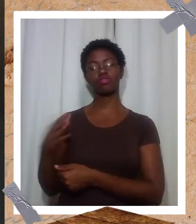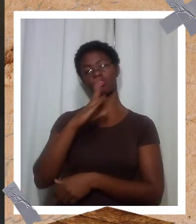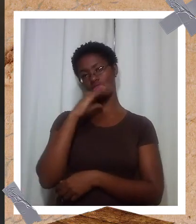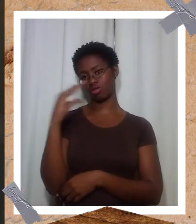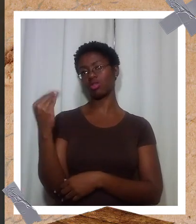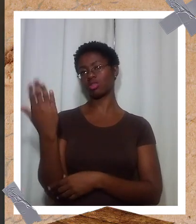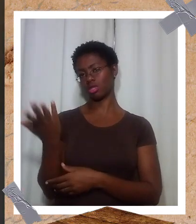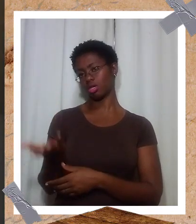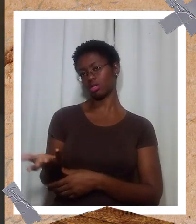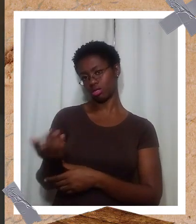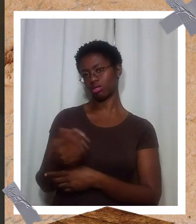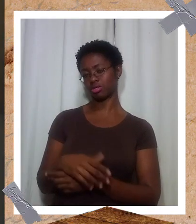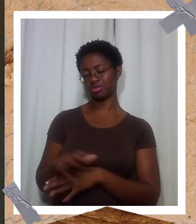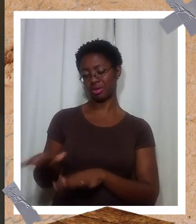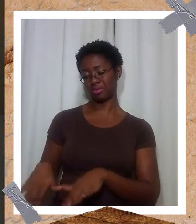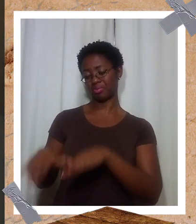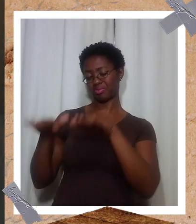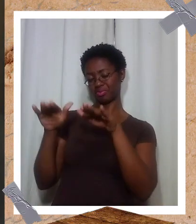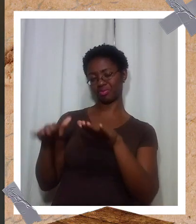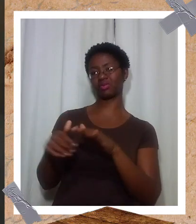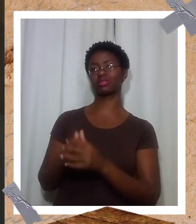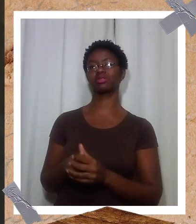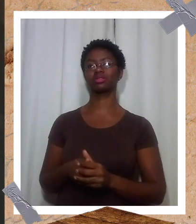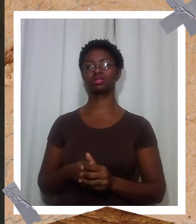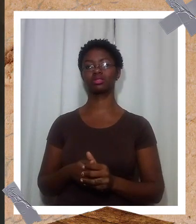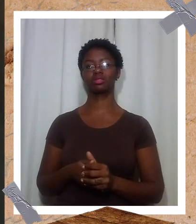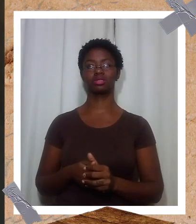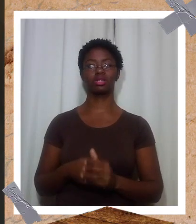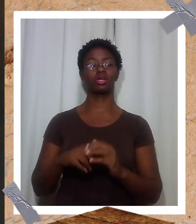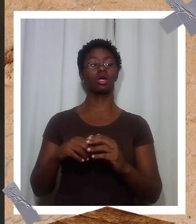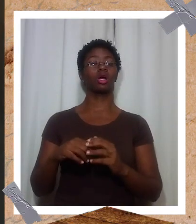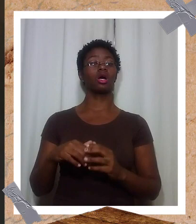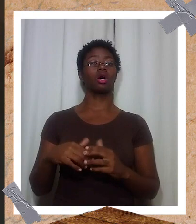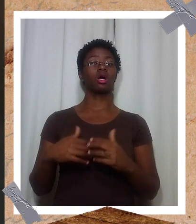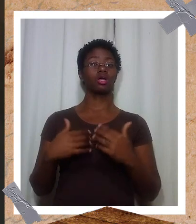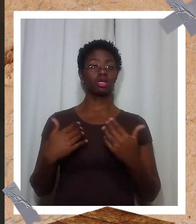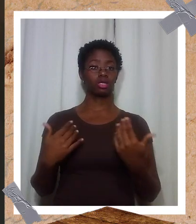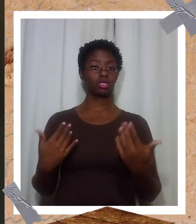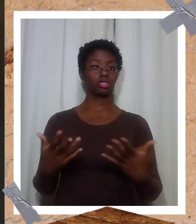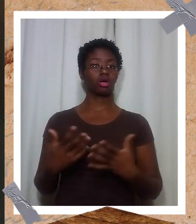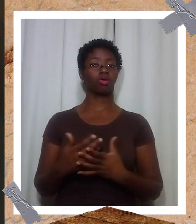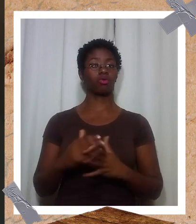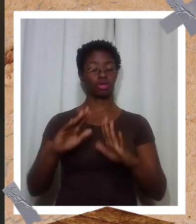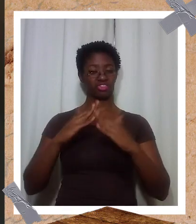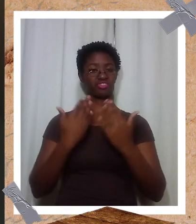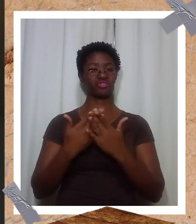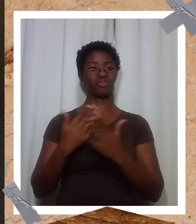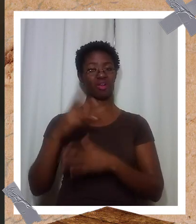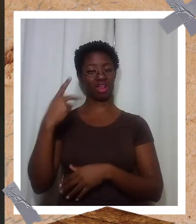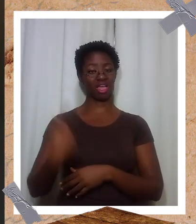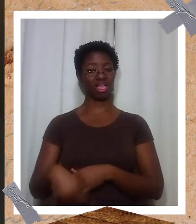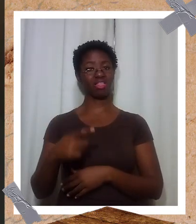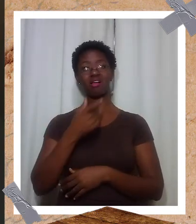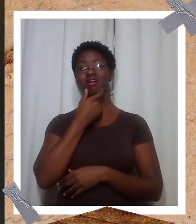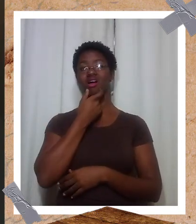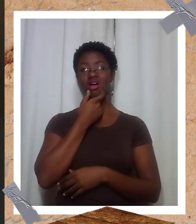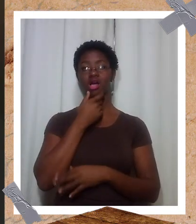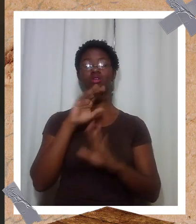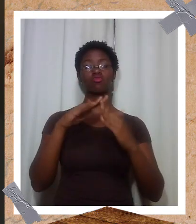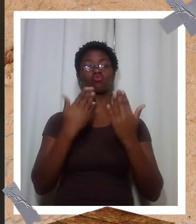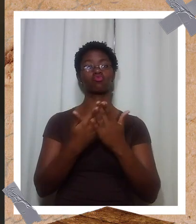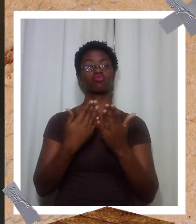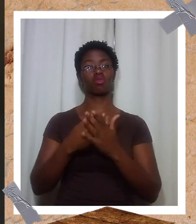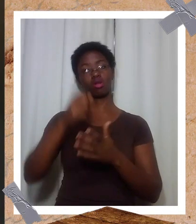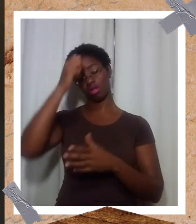adolescência, né, e da minha infância. Na verdade, da minha infância e da minha adolescência, eu inverti. Foram 2 escolas aqui no bairro da Penha, né, que é a Escola